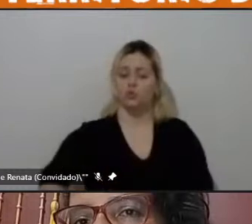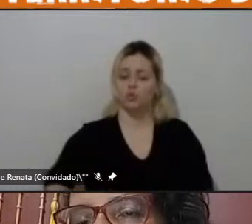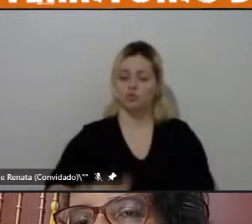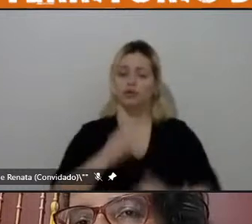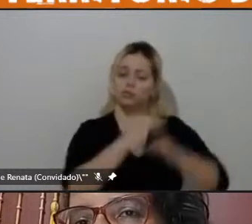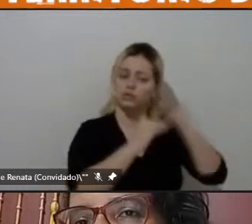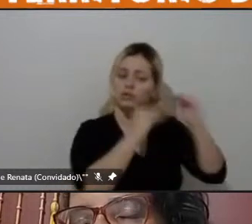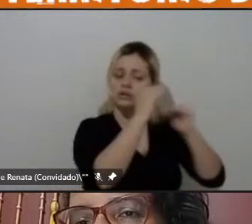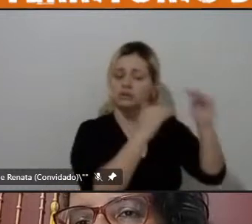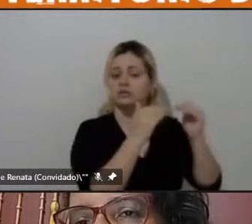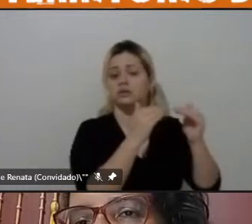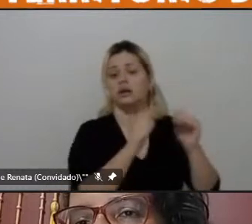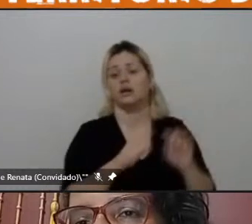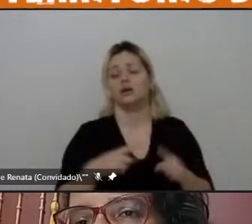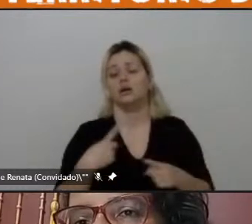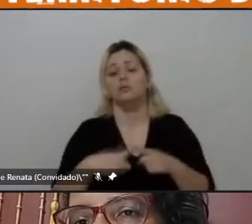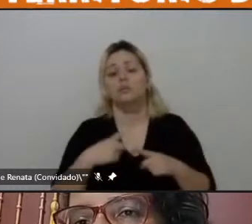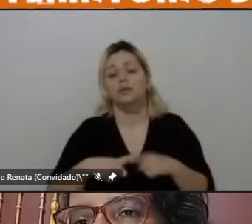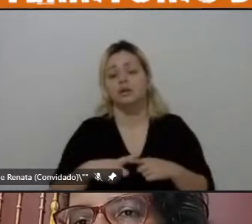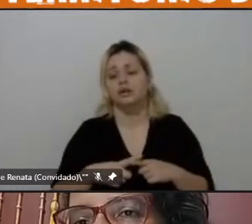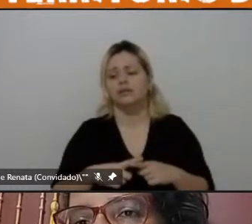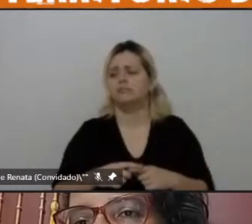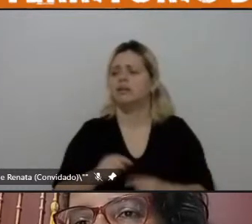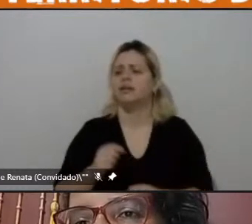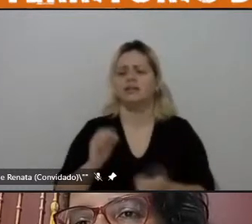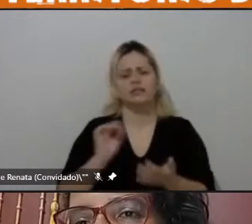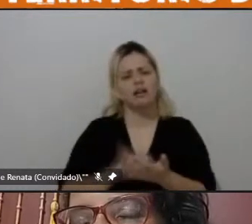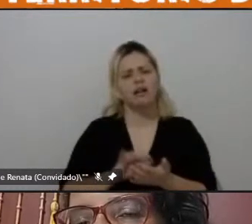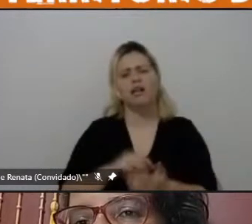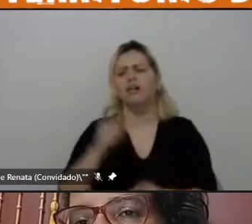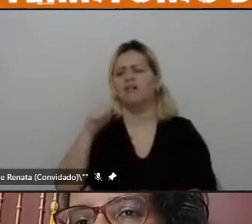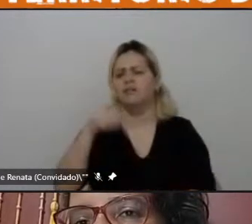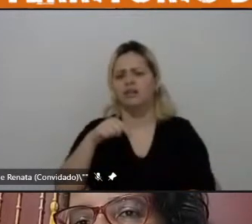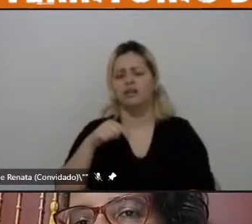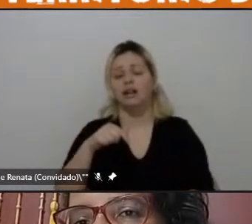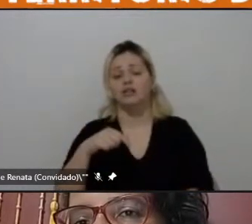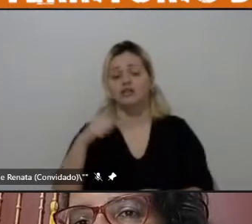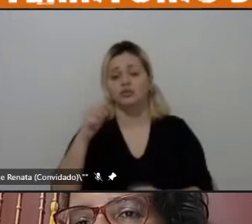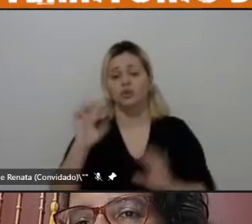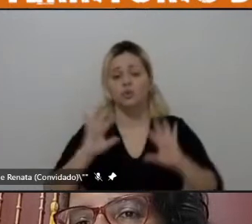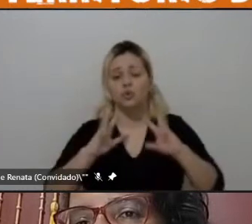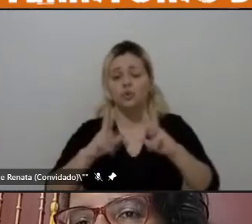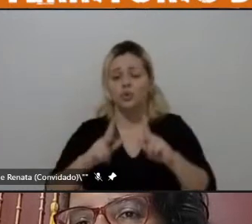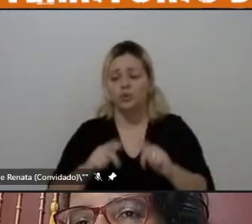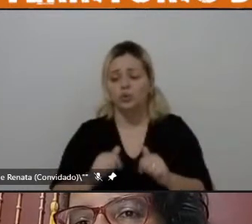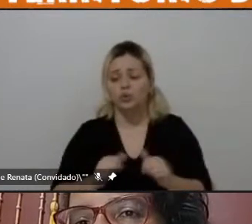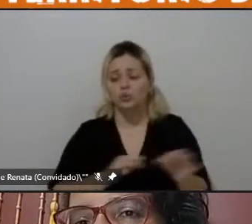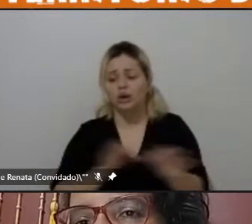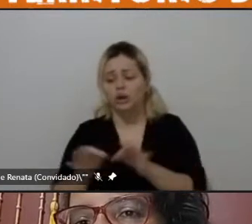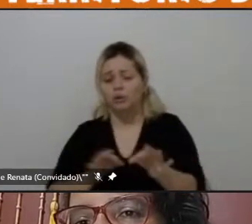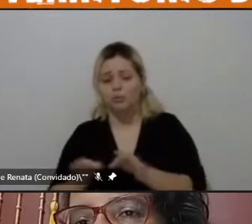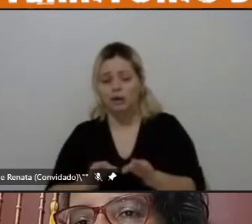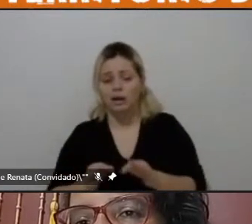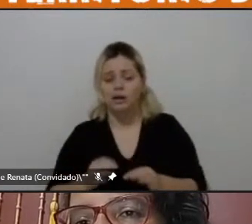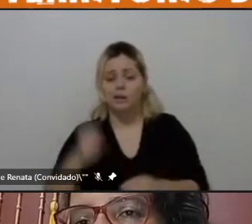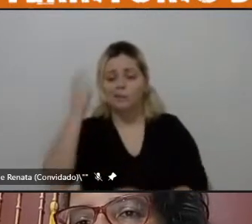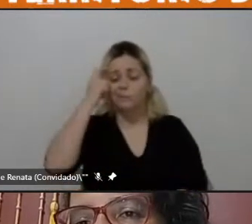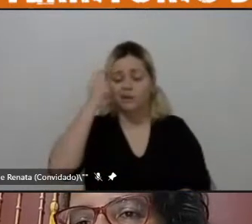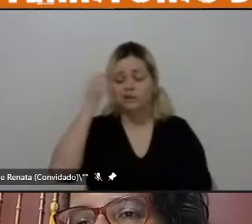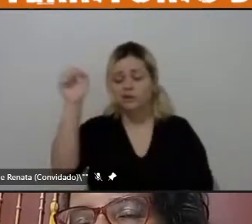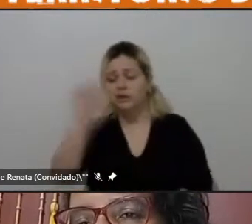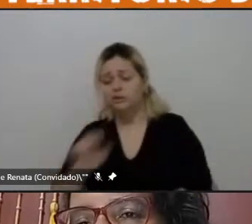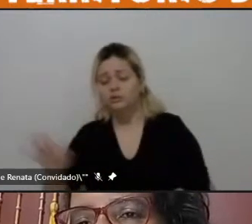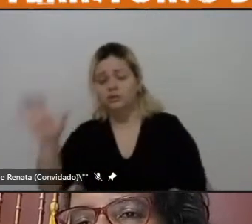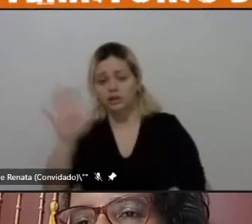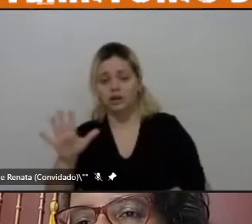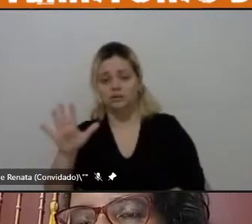né? Então, hoje a gente vê, será que essa é a solução? Não houve uma refundação do Estado, repensar esse Estado, né?